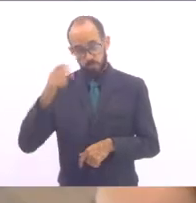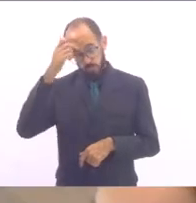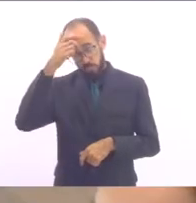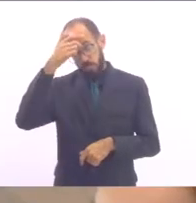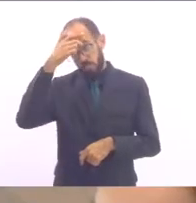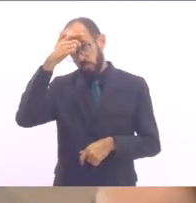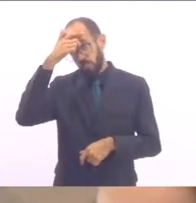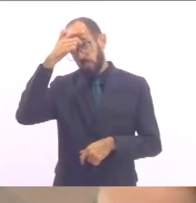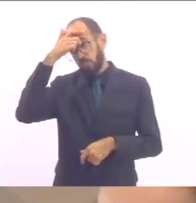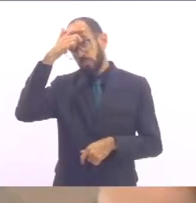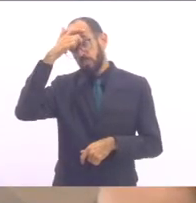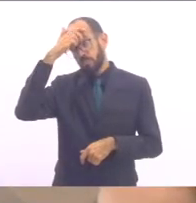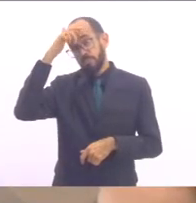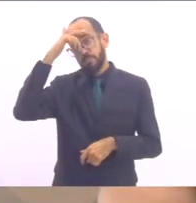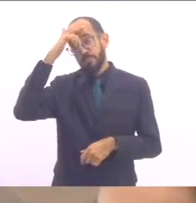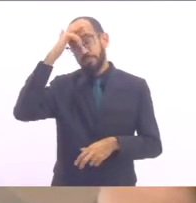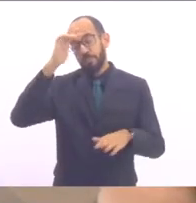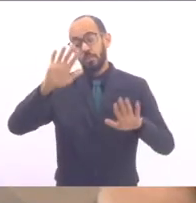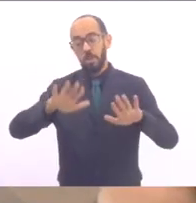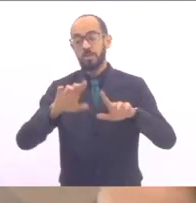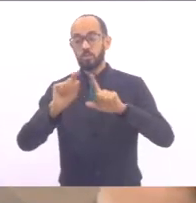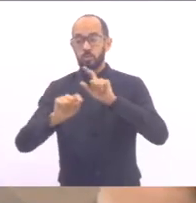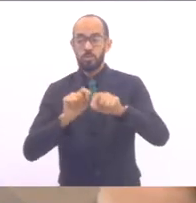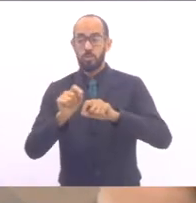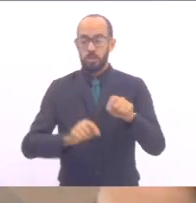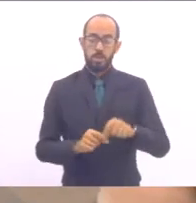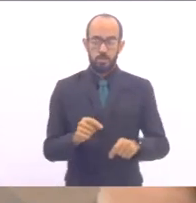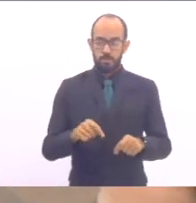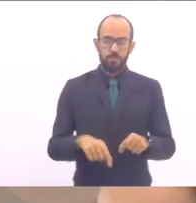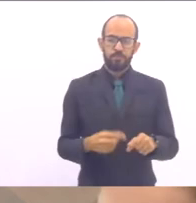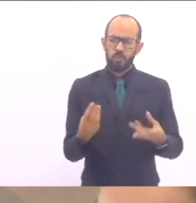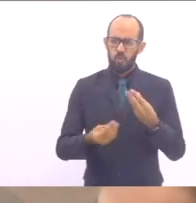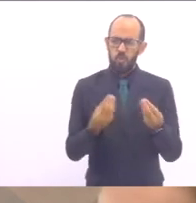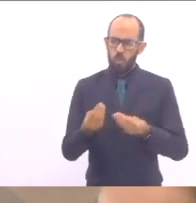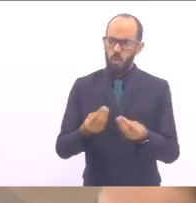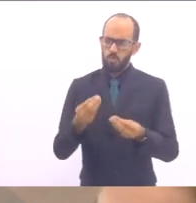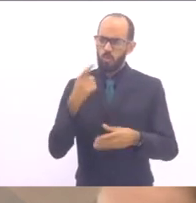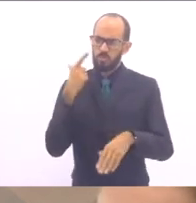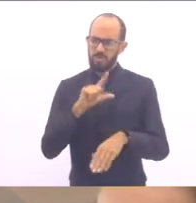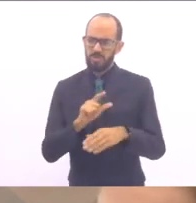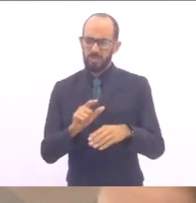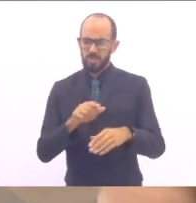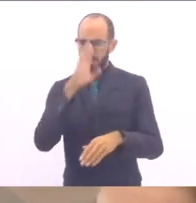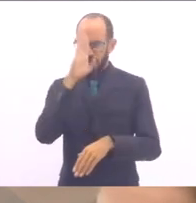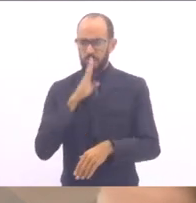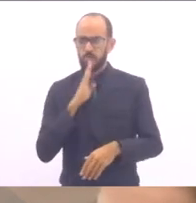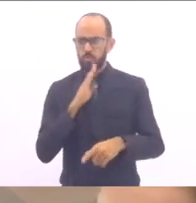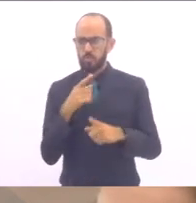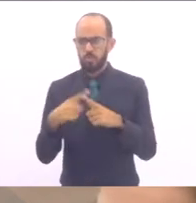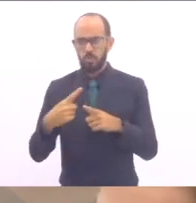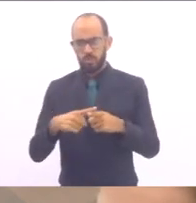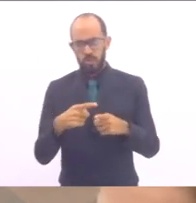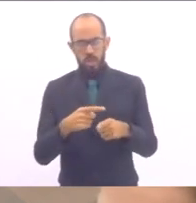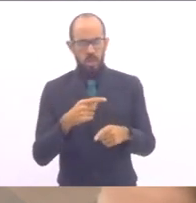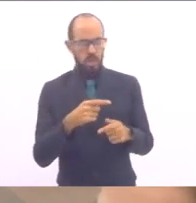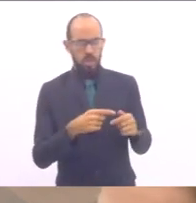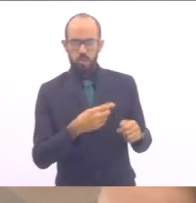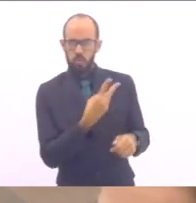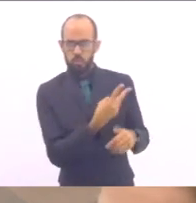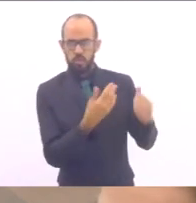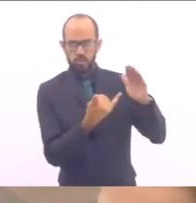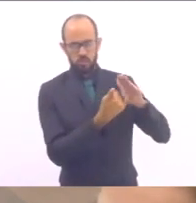Sim, mas só que, exatamente, como acessar isso para ser isento? Porque acabou cobrando da Copa Rio Oeste e da